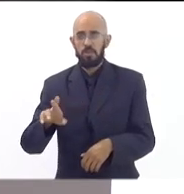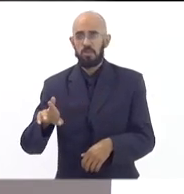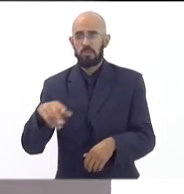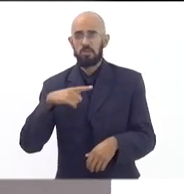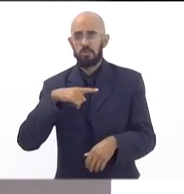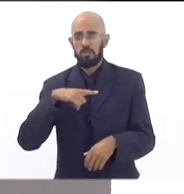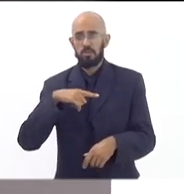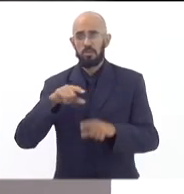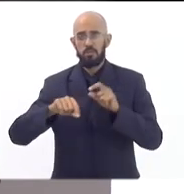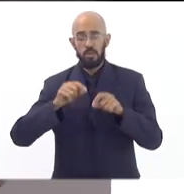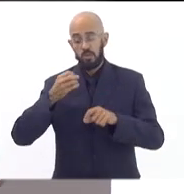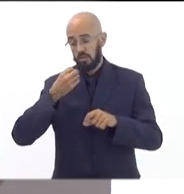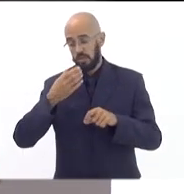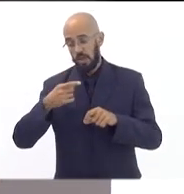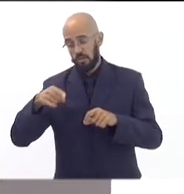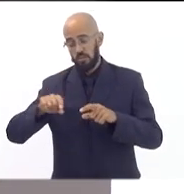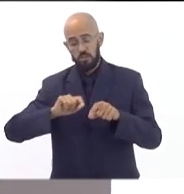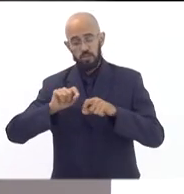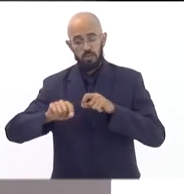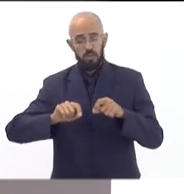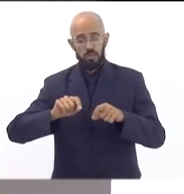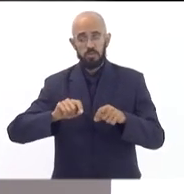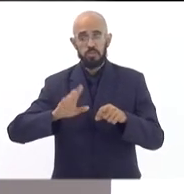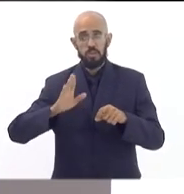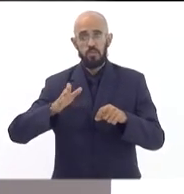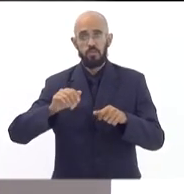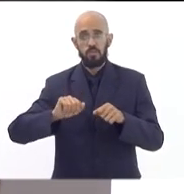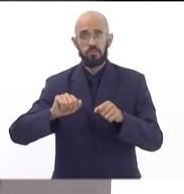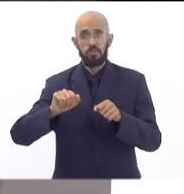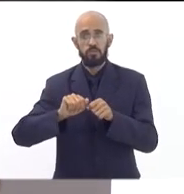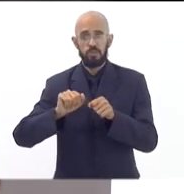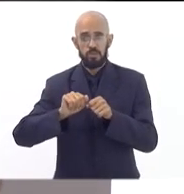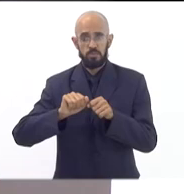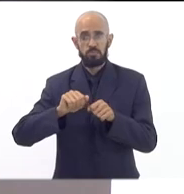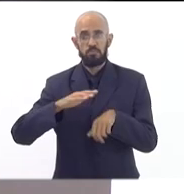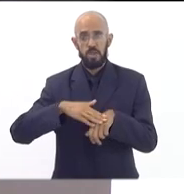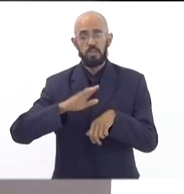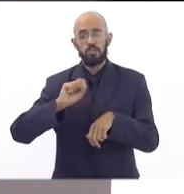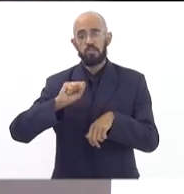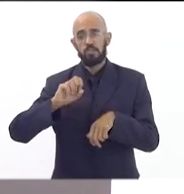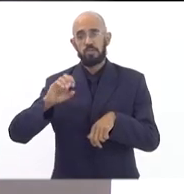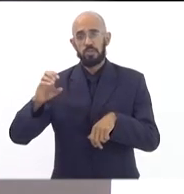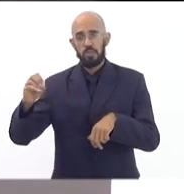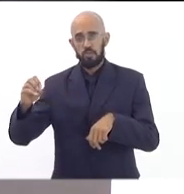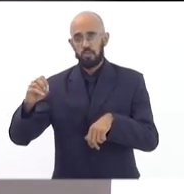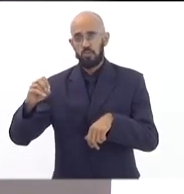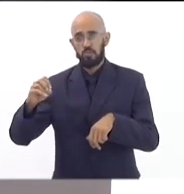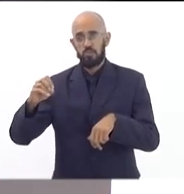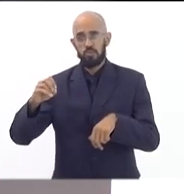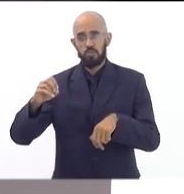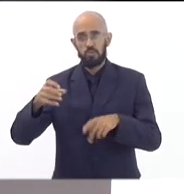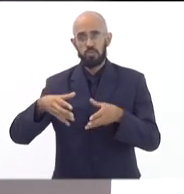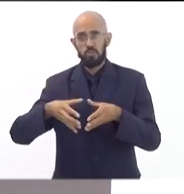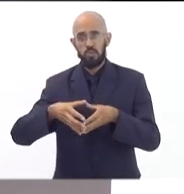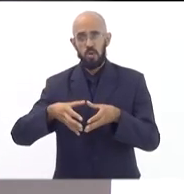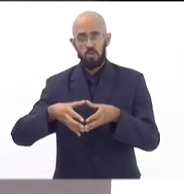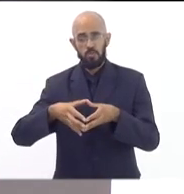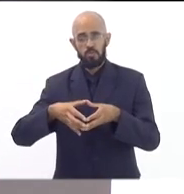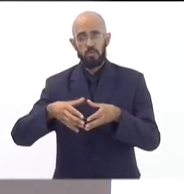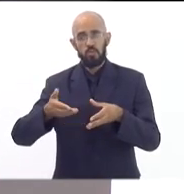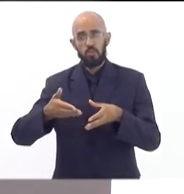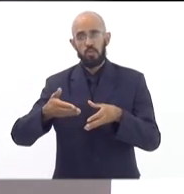até foi comentado aqui já foi um batalhão do passado tinha mais de 800 homens e hoje tem sempre um que é um grupamento